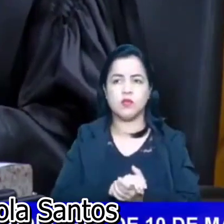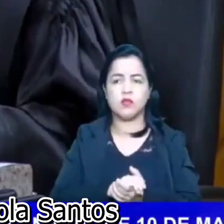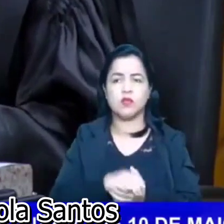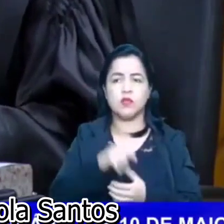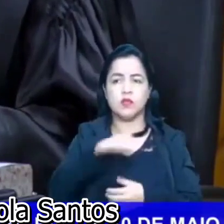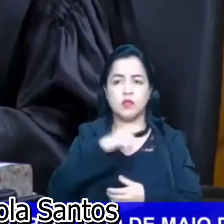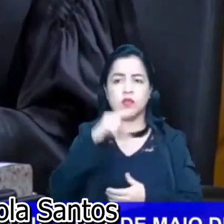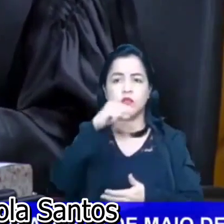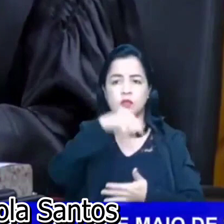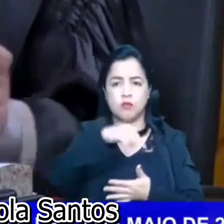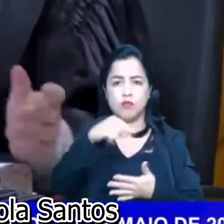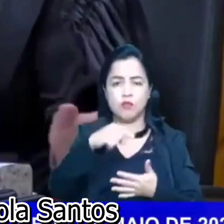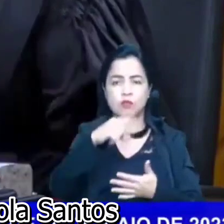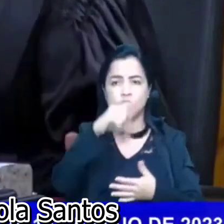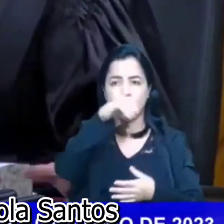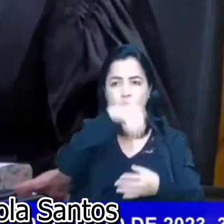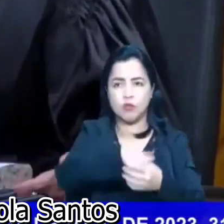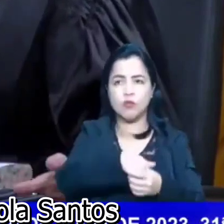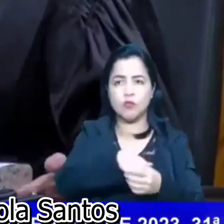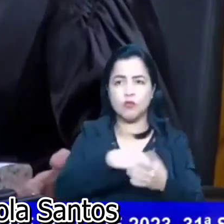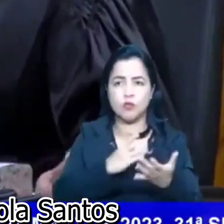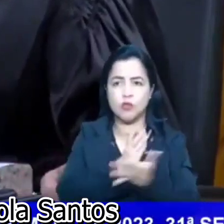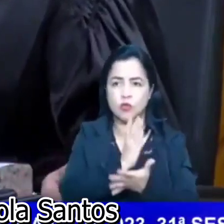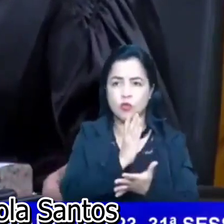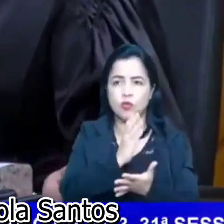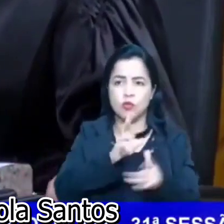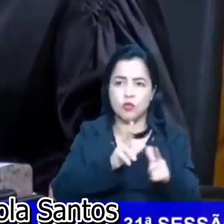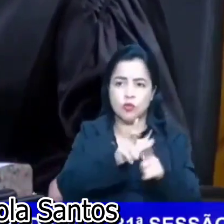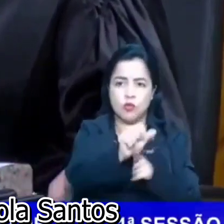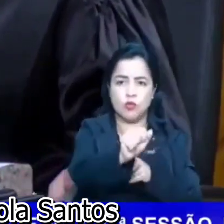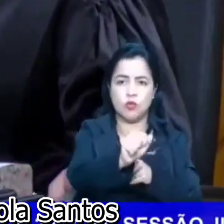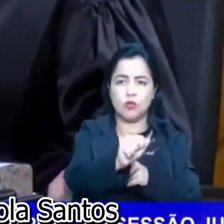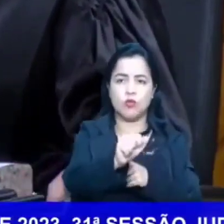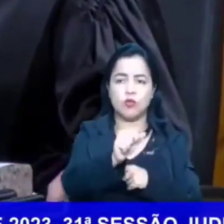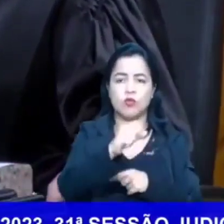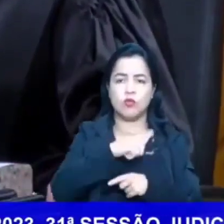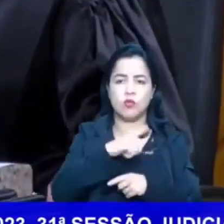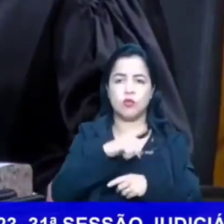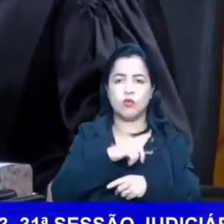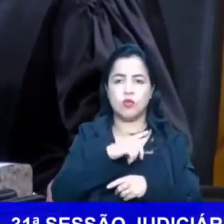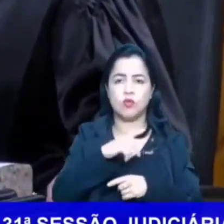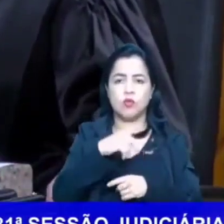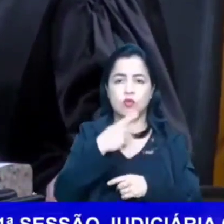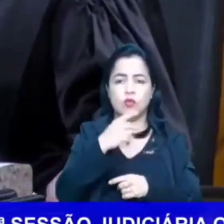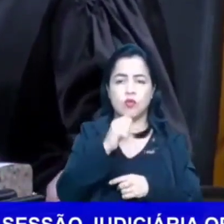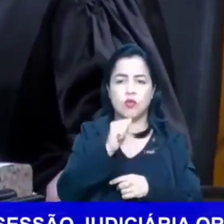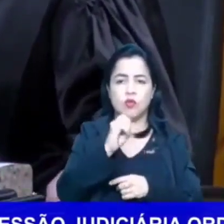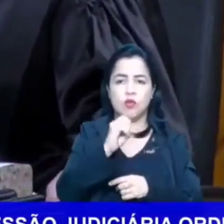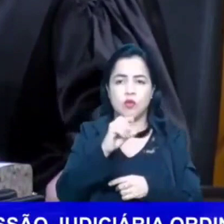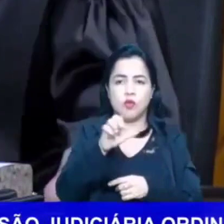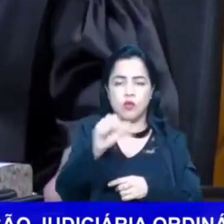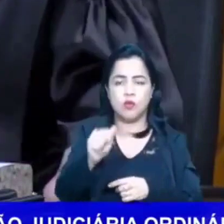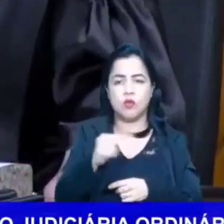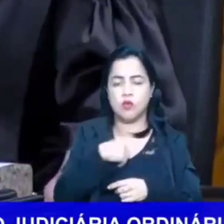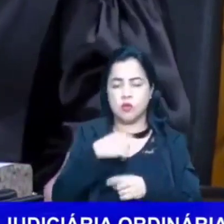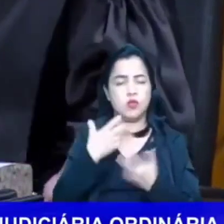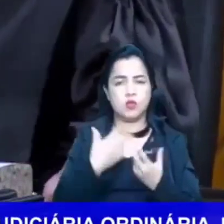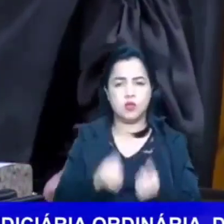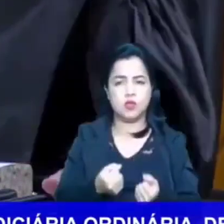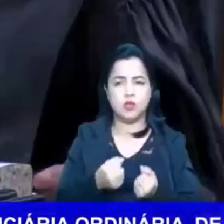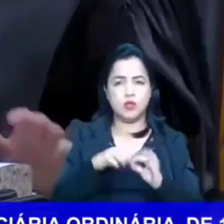nos termos do voto do relator, vencida a juíza Paola Santos, que desaprovava todas as